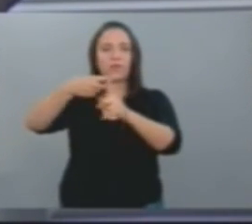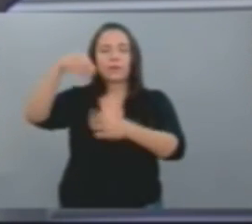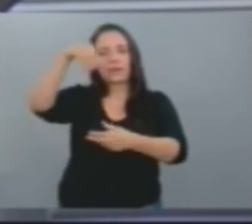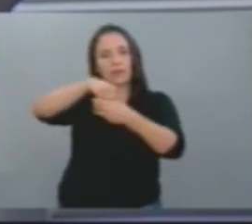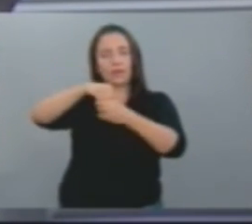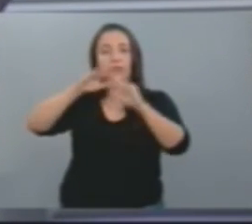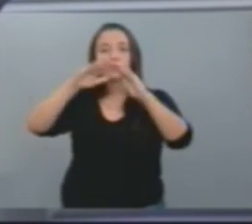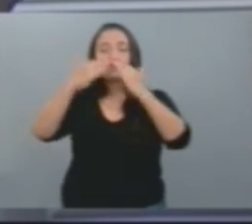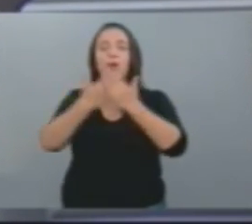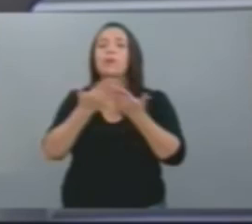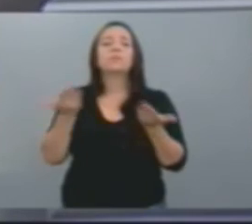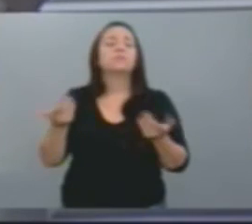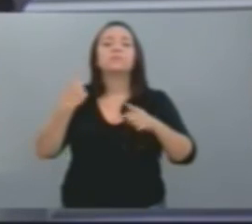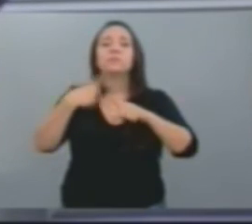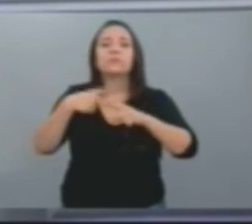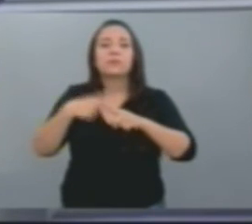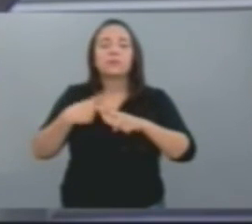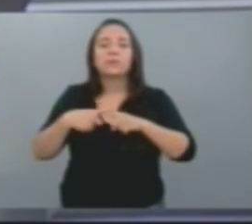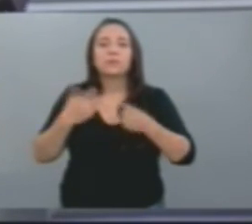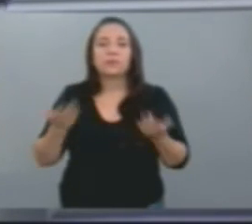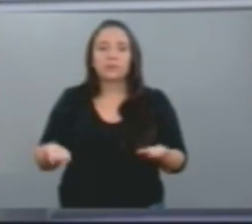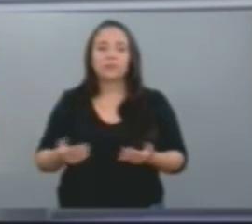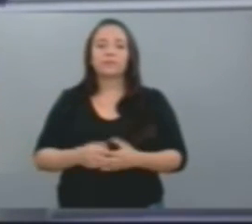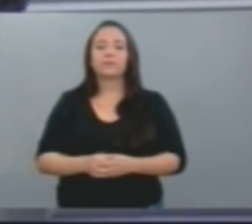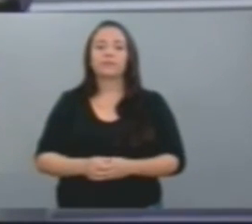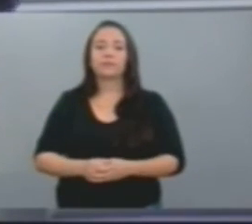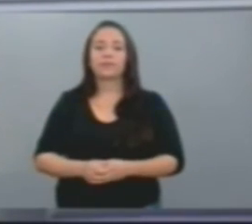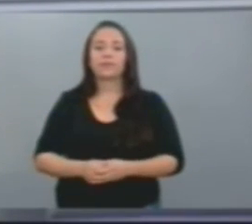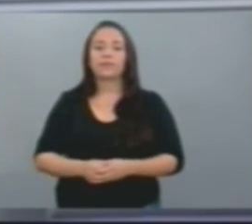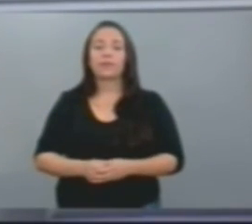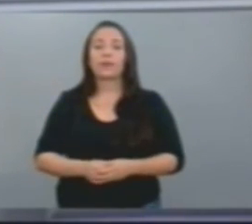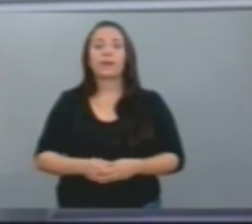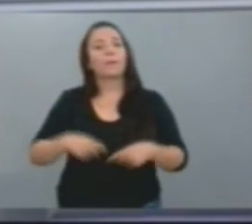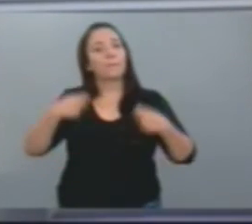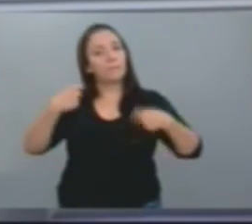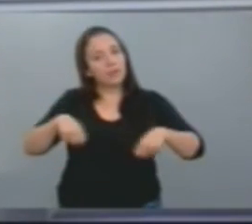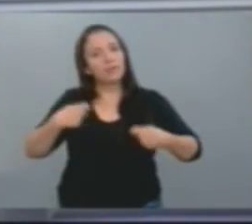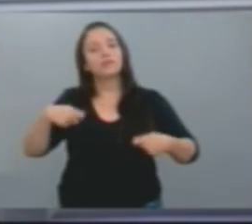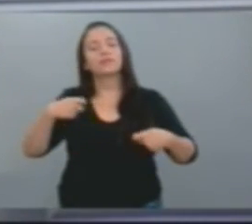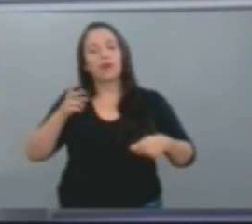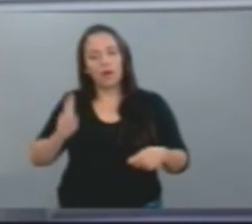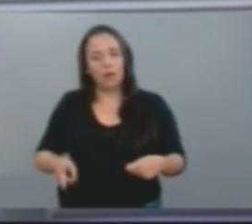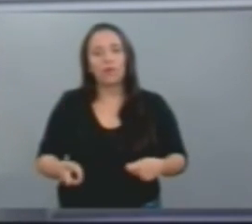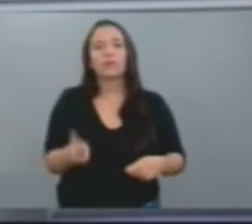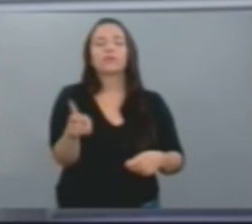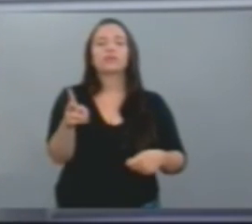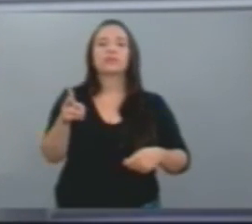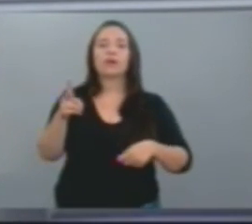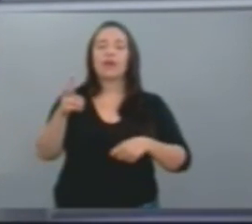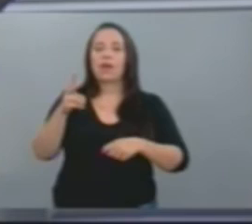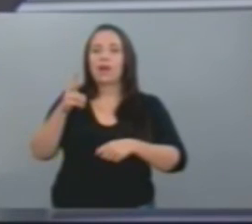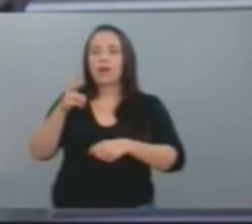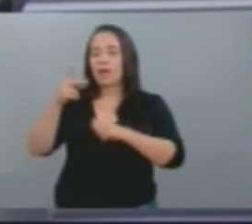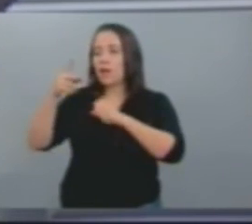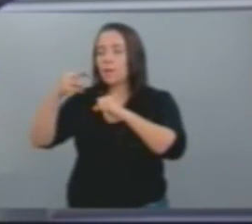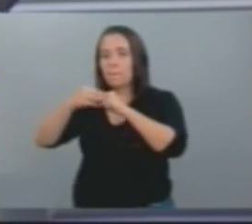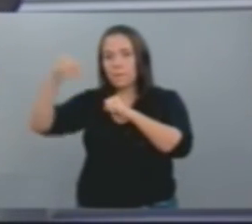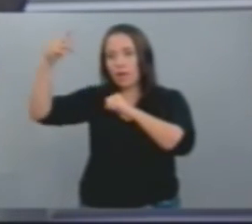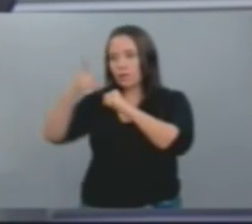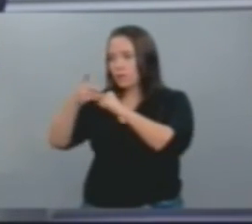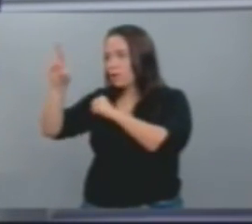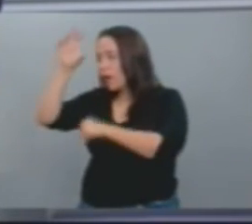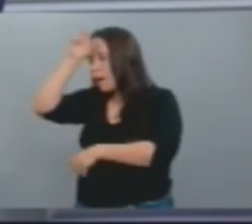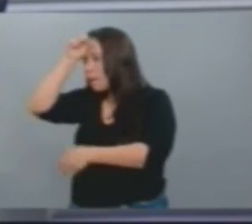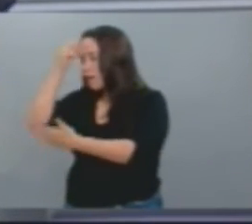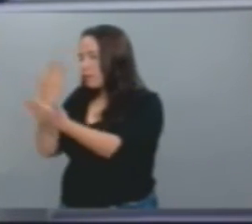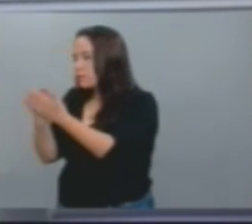é para que eles possam dar um pouco do que receberam. Se eles vão se afastar